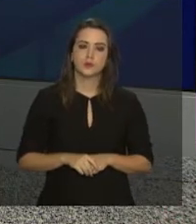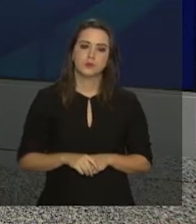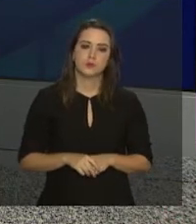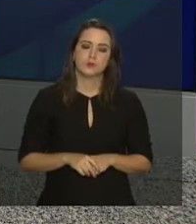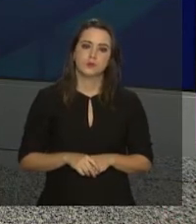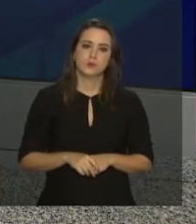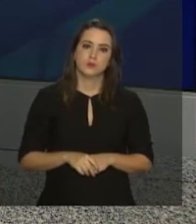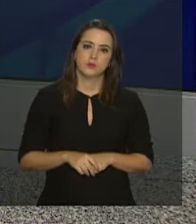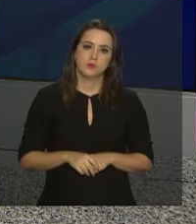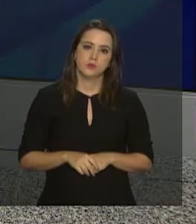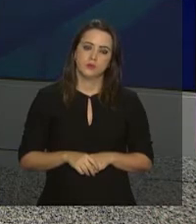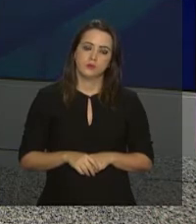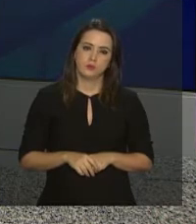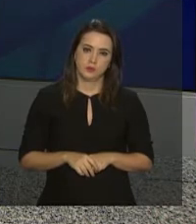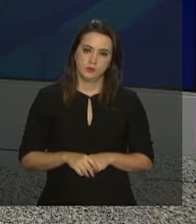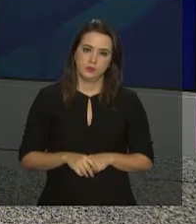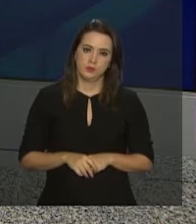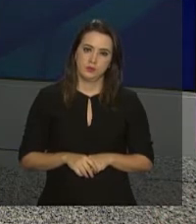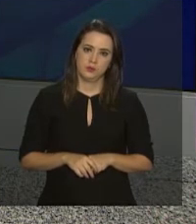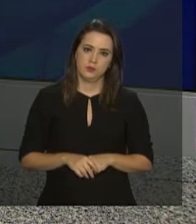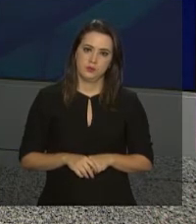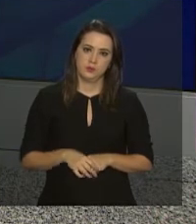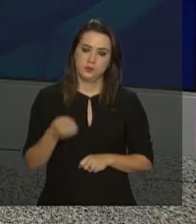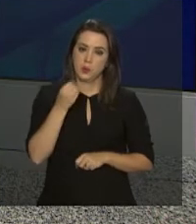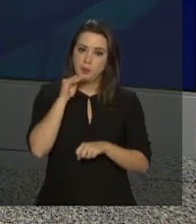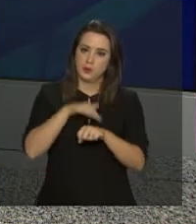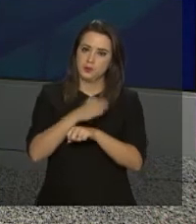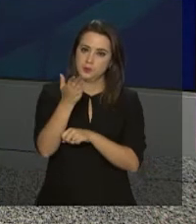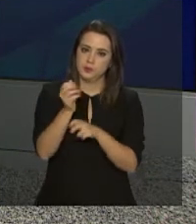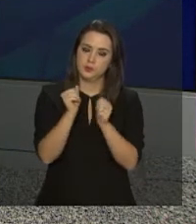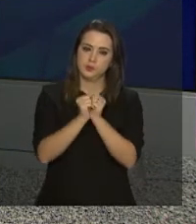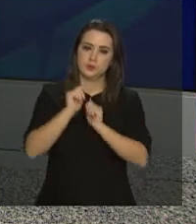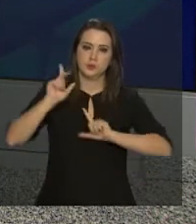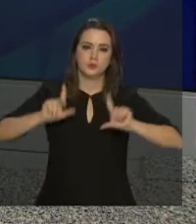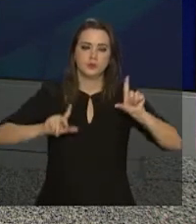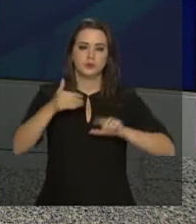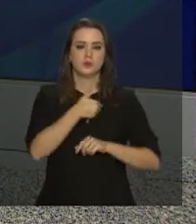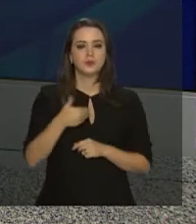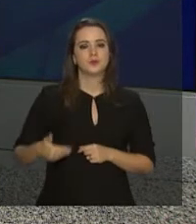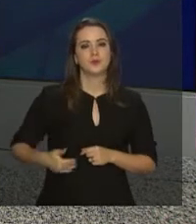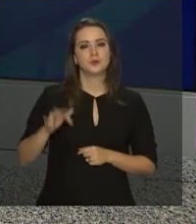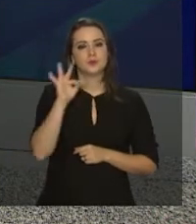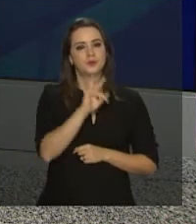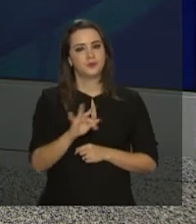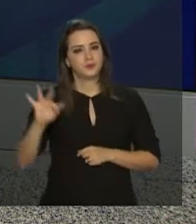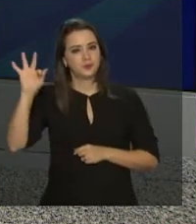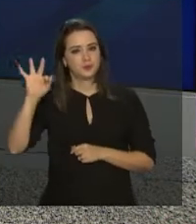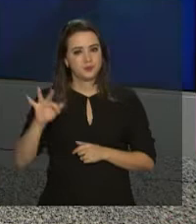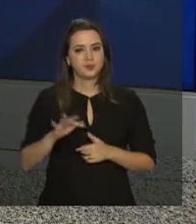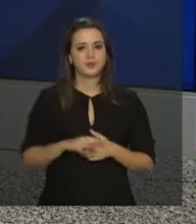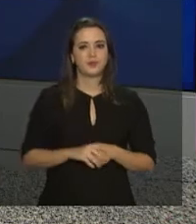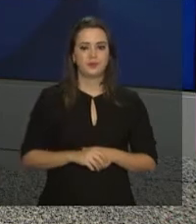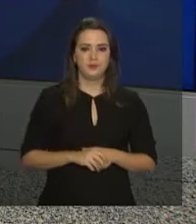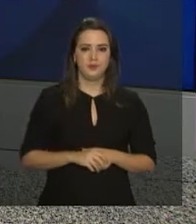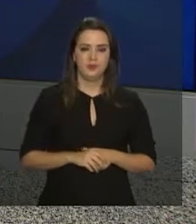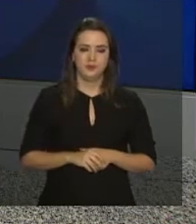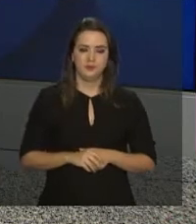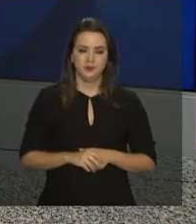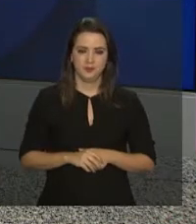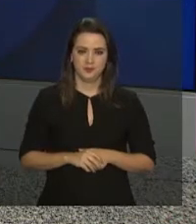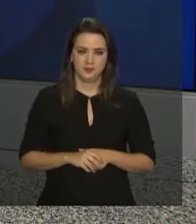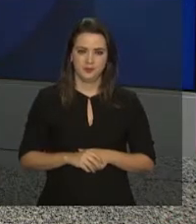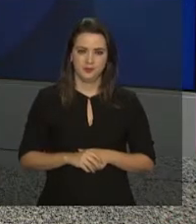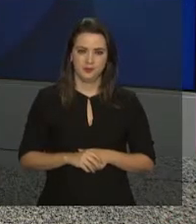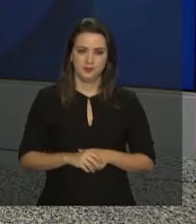98 67 8 787 uma ótima noite pra você e até amanhã continue com a gente aqui na nbr a tv do governo